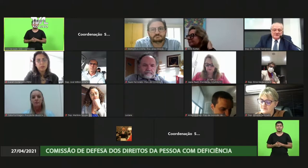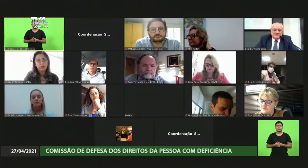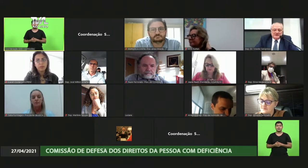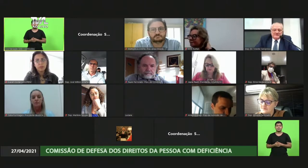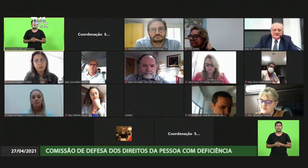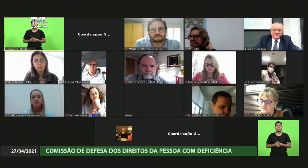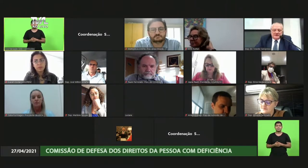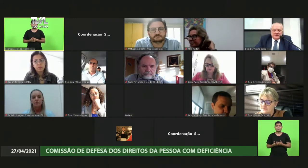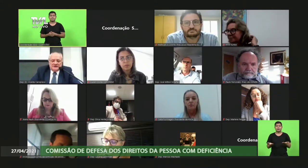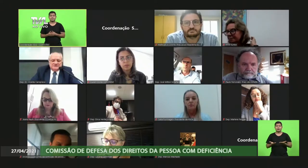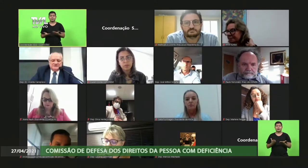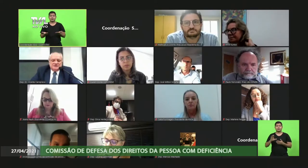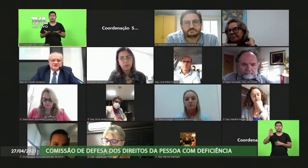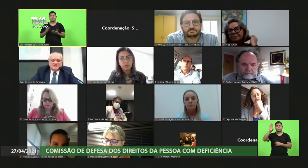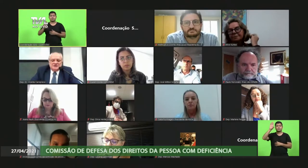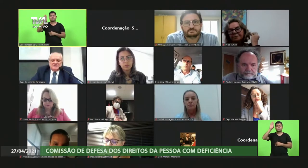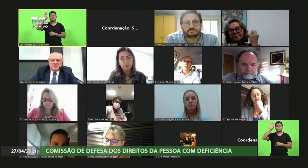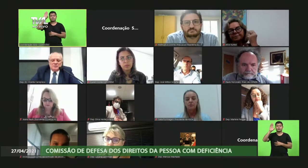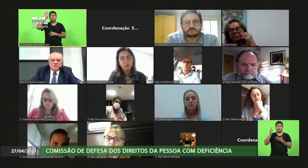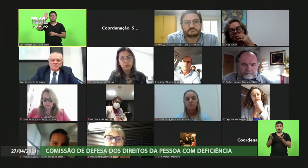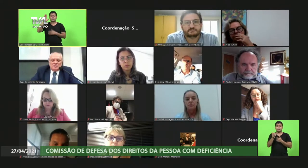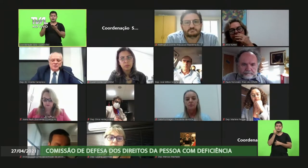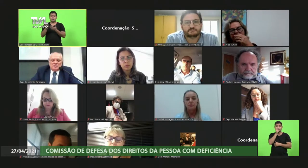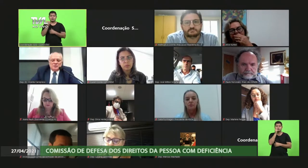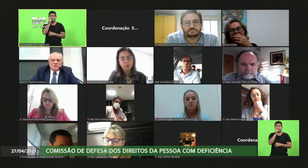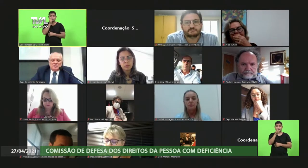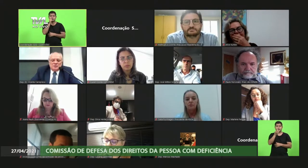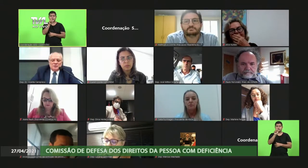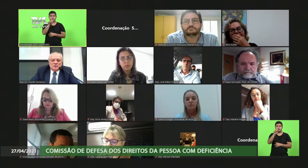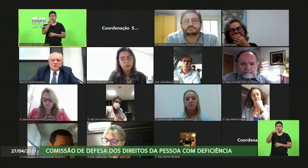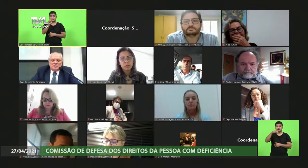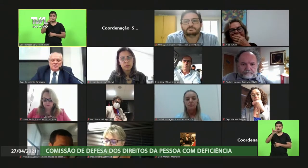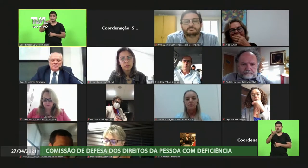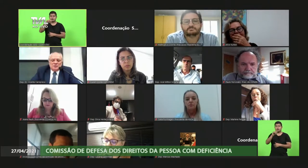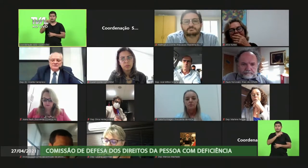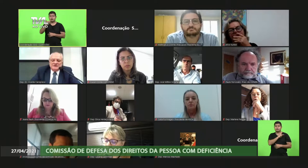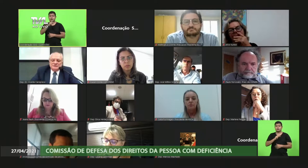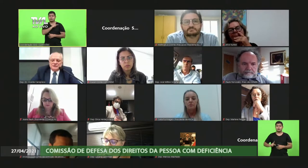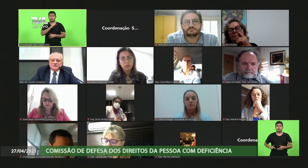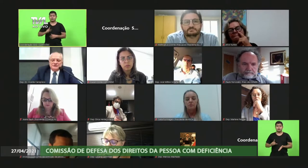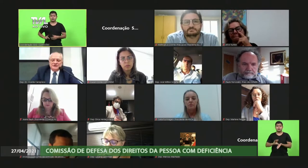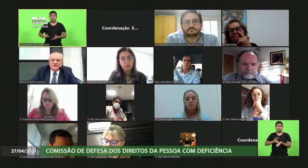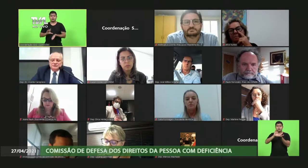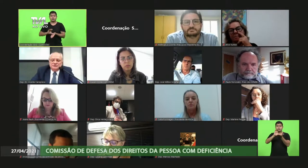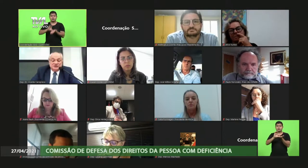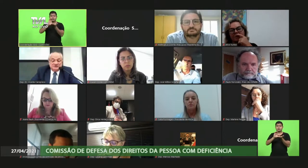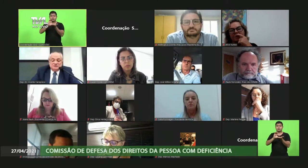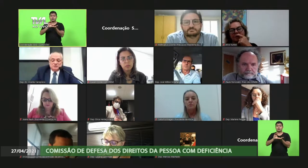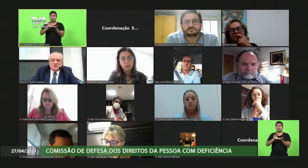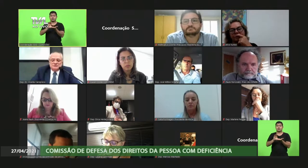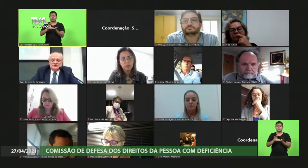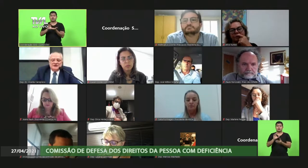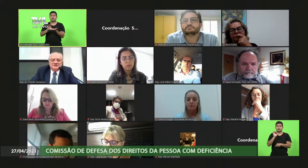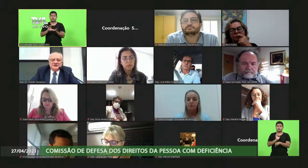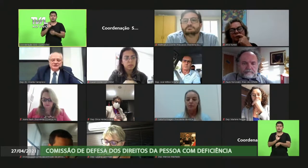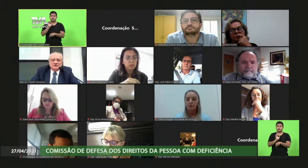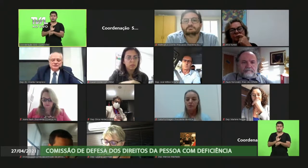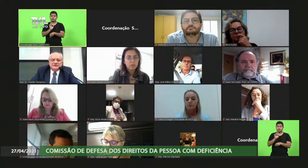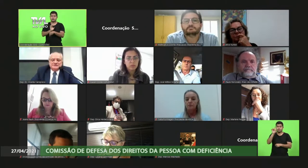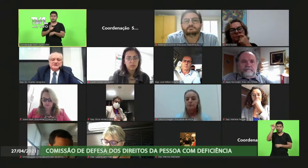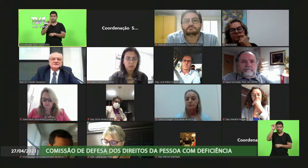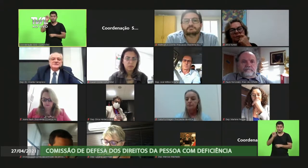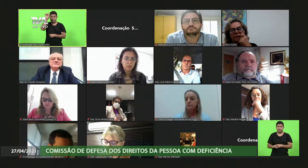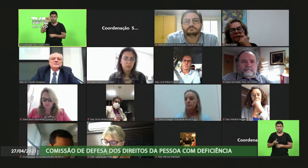passo a palavra à senhora Jeane Rau Propsleite, presidente do Conselho Nacional dos Direitos Estadual dos Direitos da Pessoa com